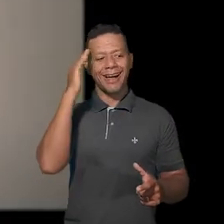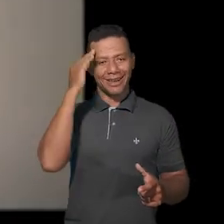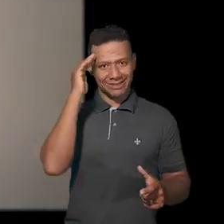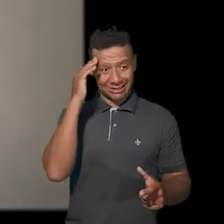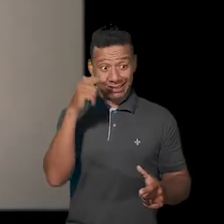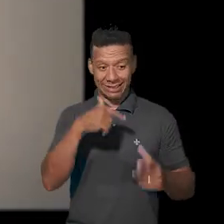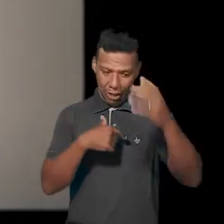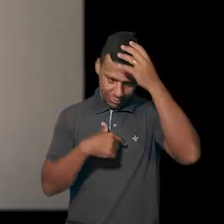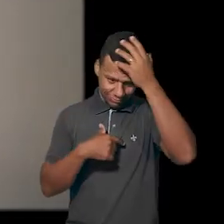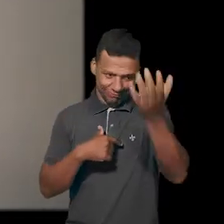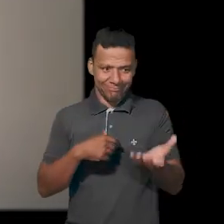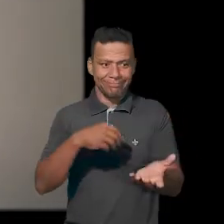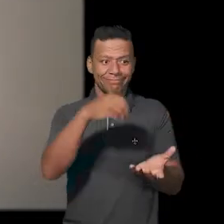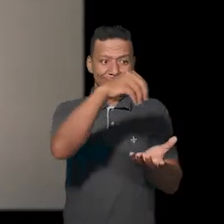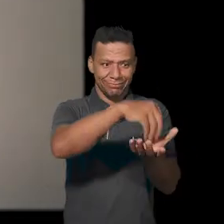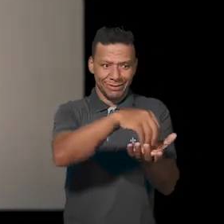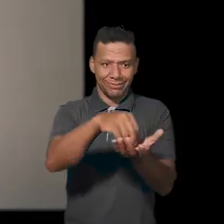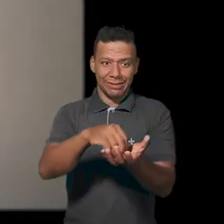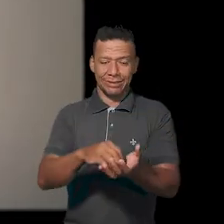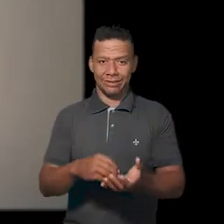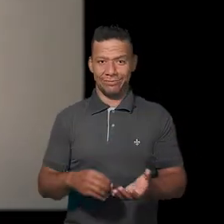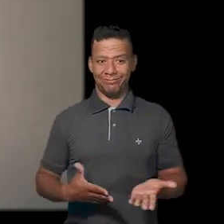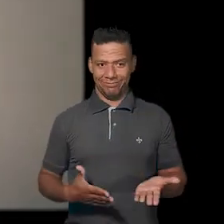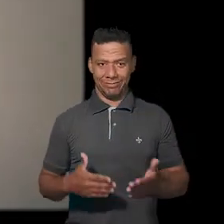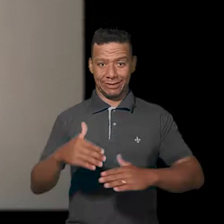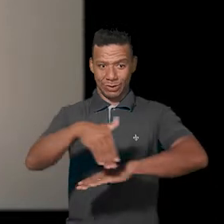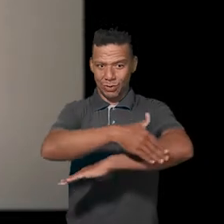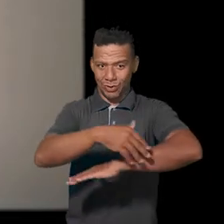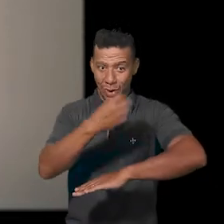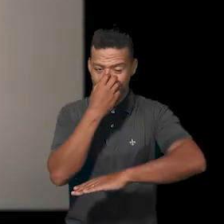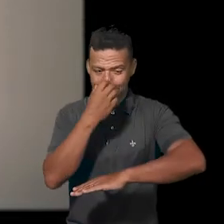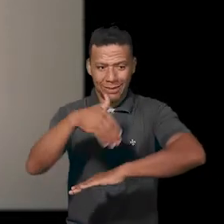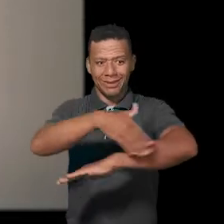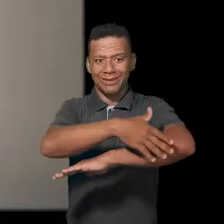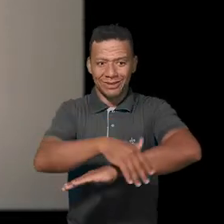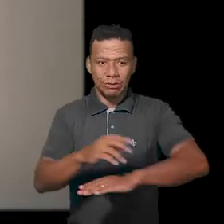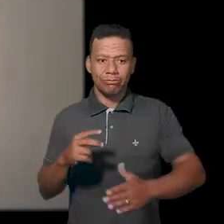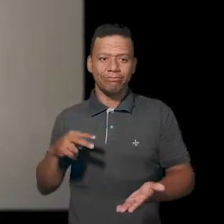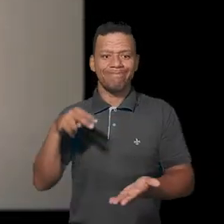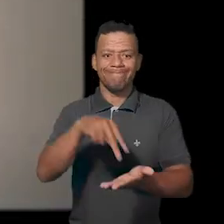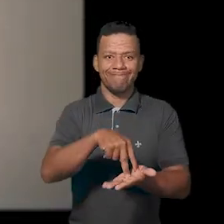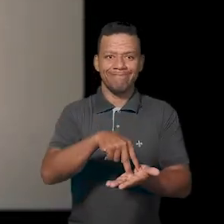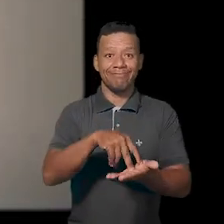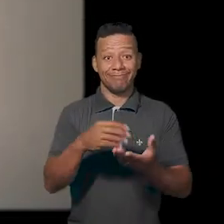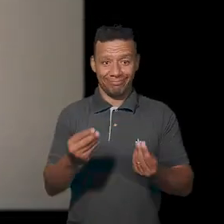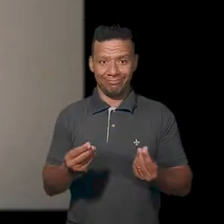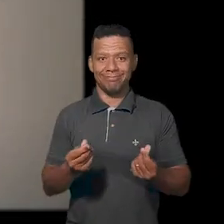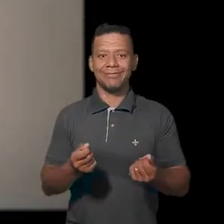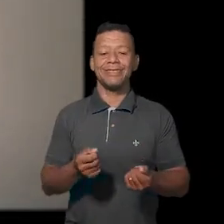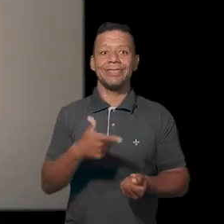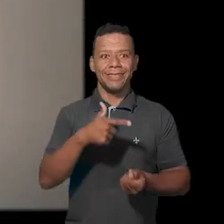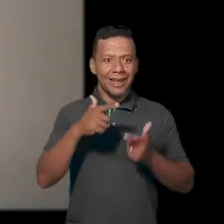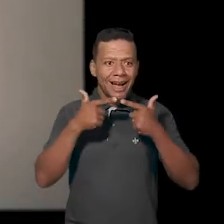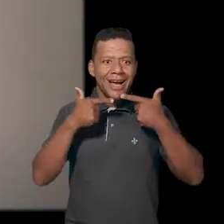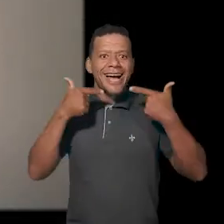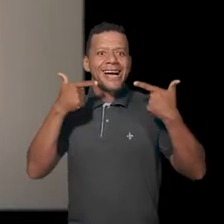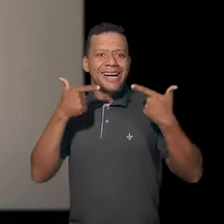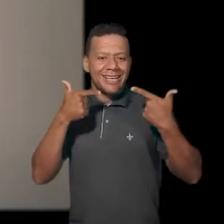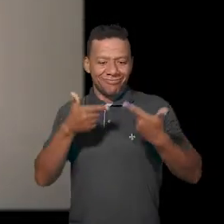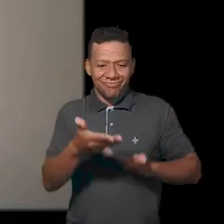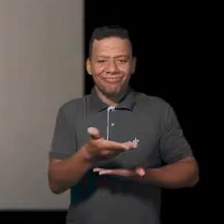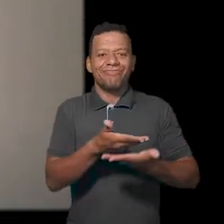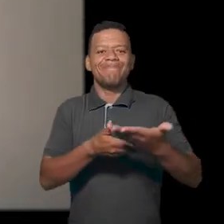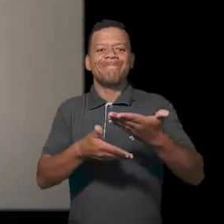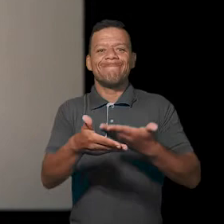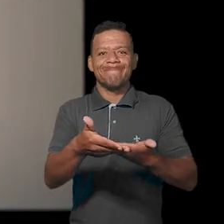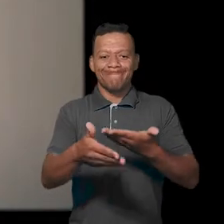da cultura do chapéu, que sabe que artista de rua está ali por conta e que fica feliz em compartilhar,